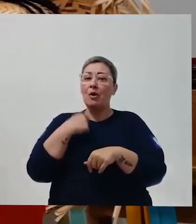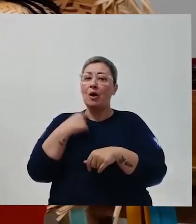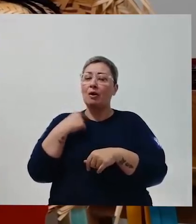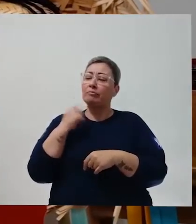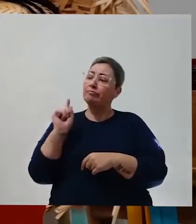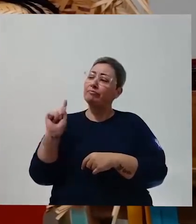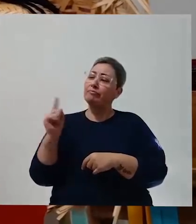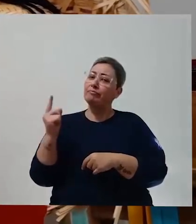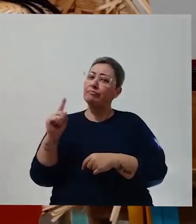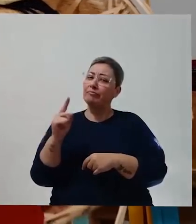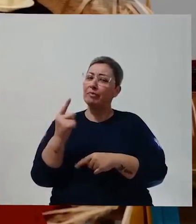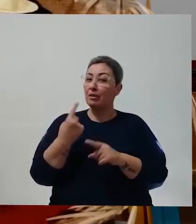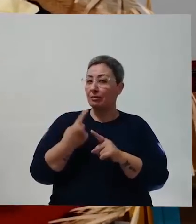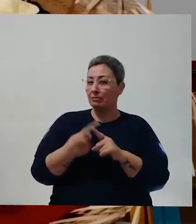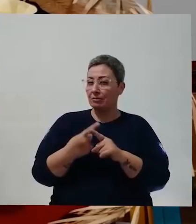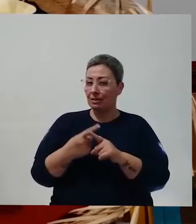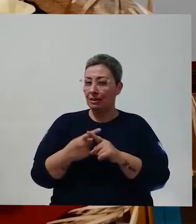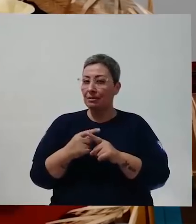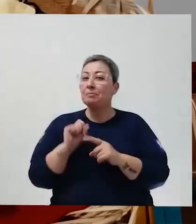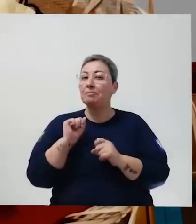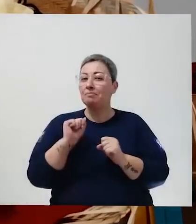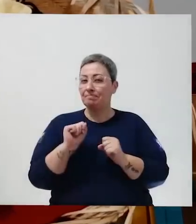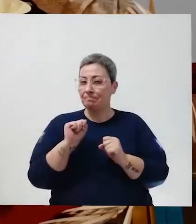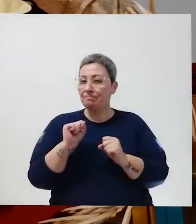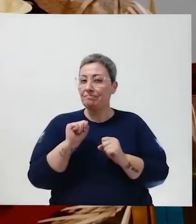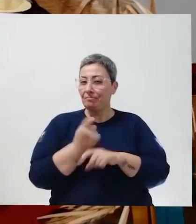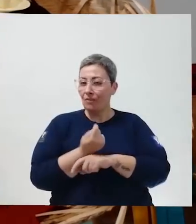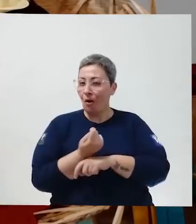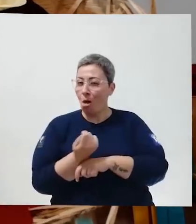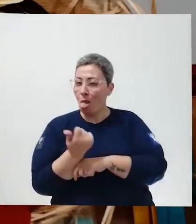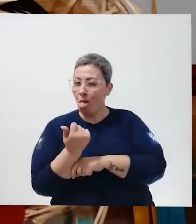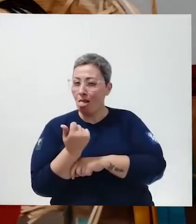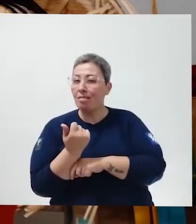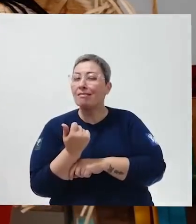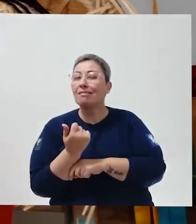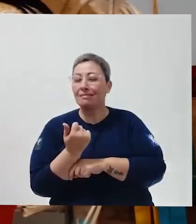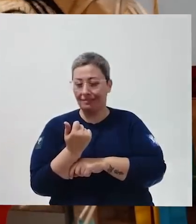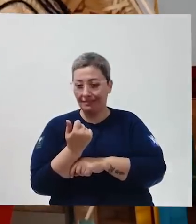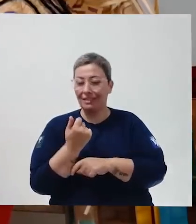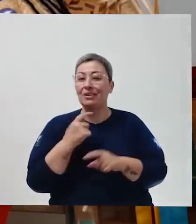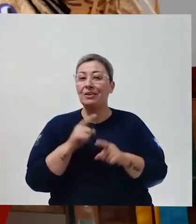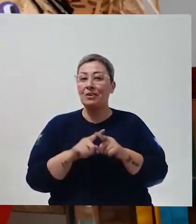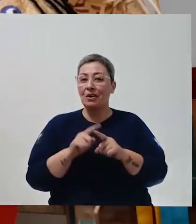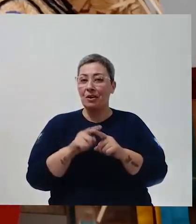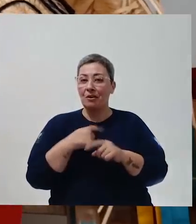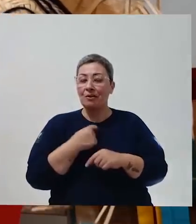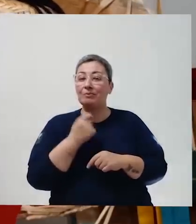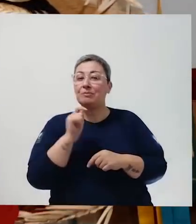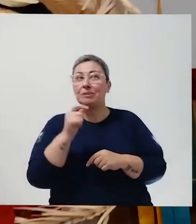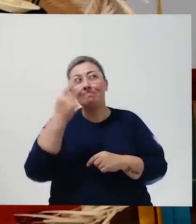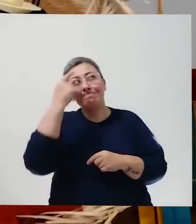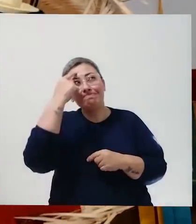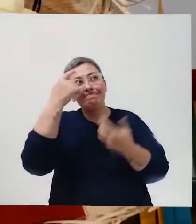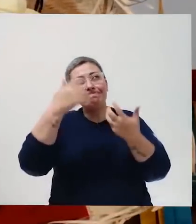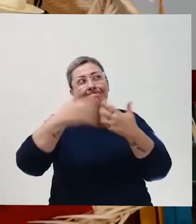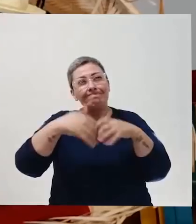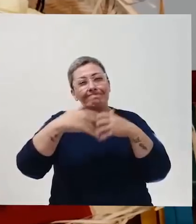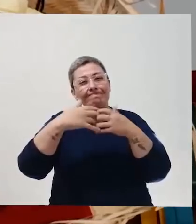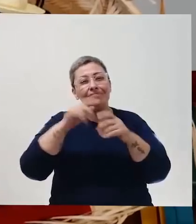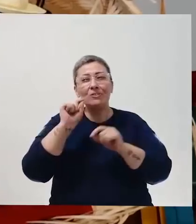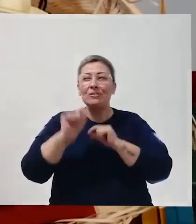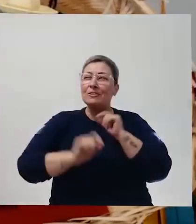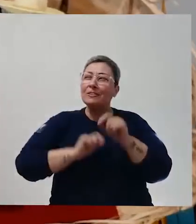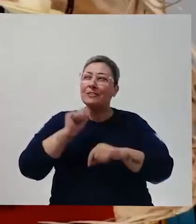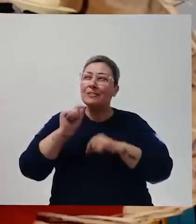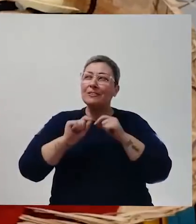a passar para que ele pudesse pregar uma peça e pensando no que é que